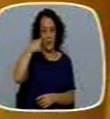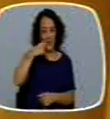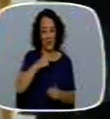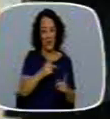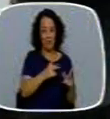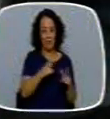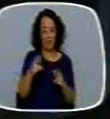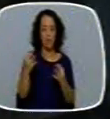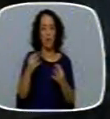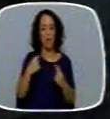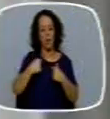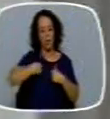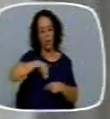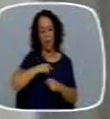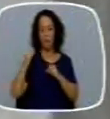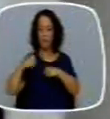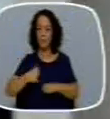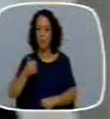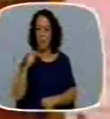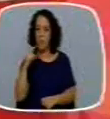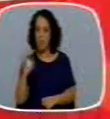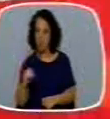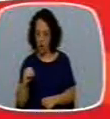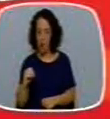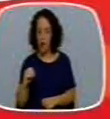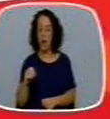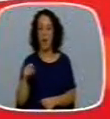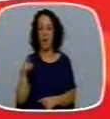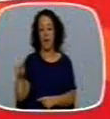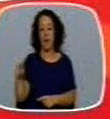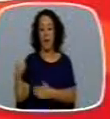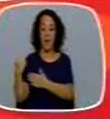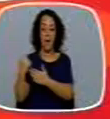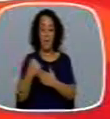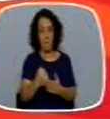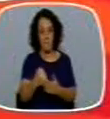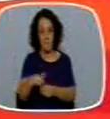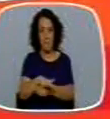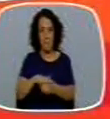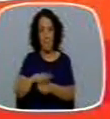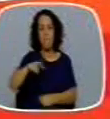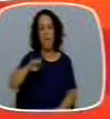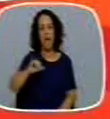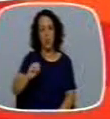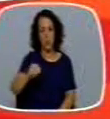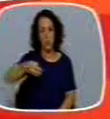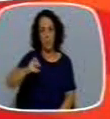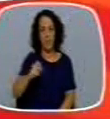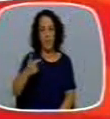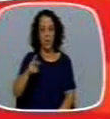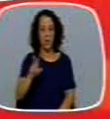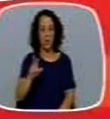que foi um acordo feito entre nós e a Bro, em que o Mário Patrocínio realizou e que teve aquela brilhante